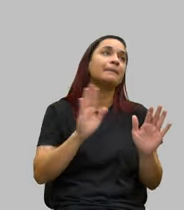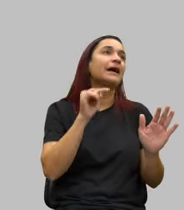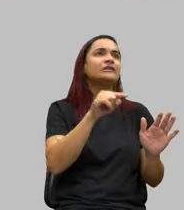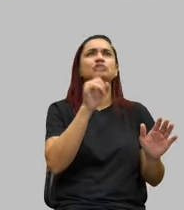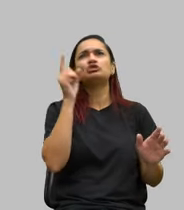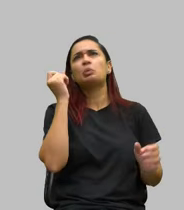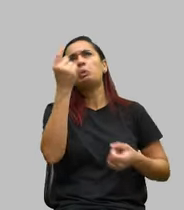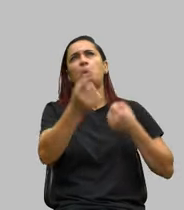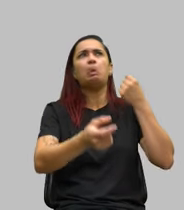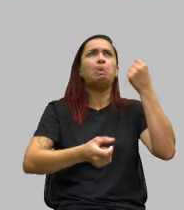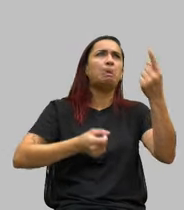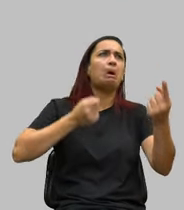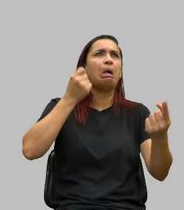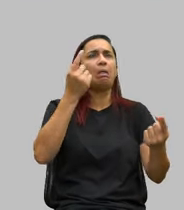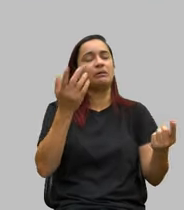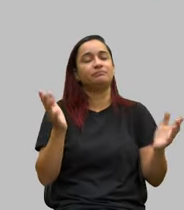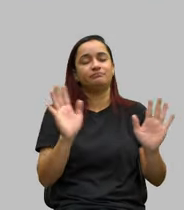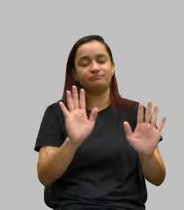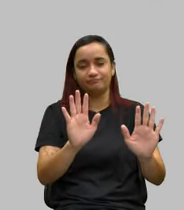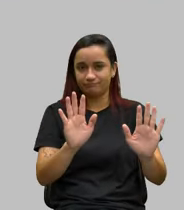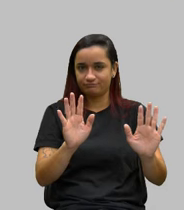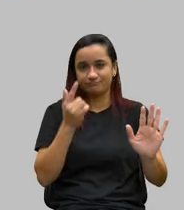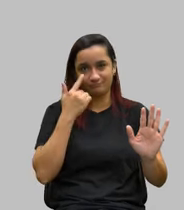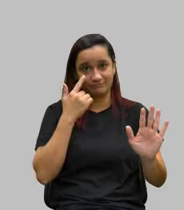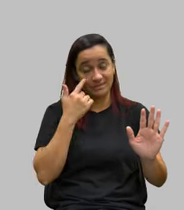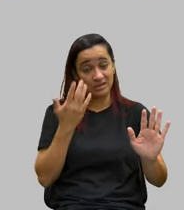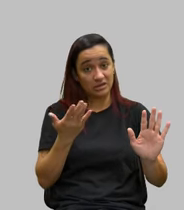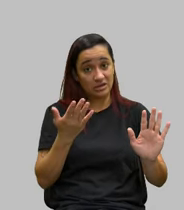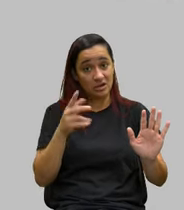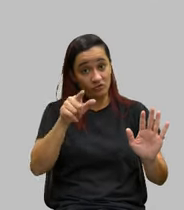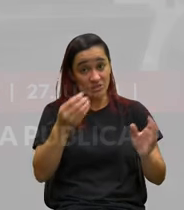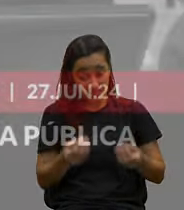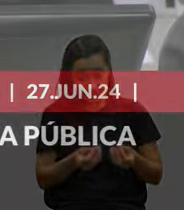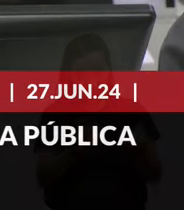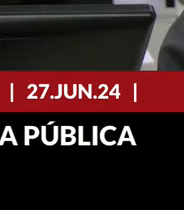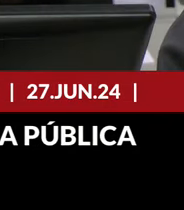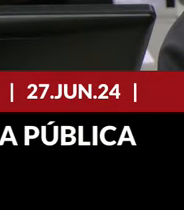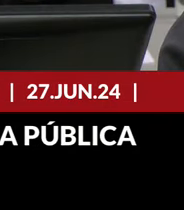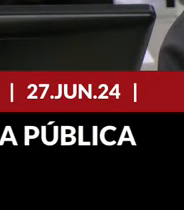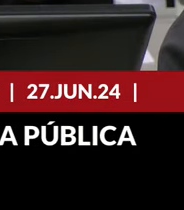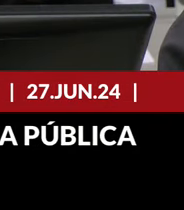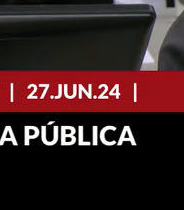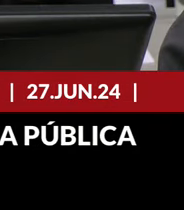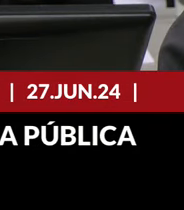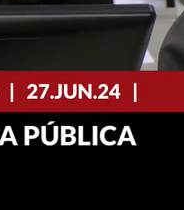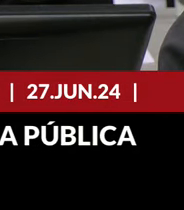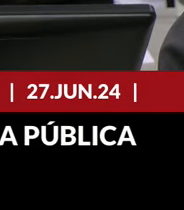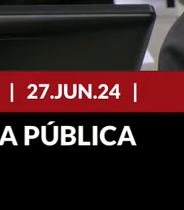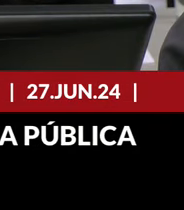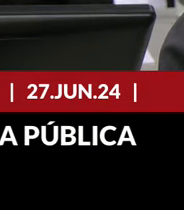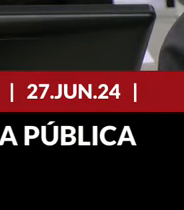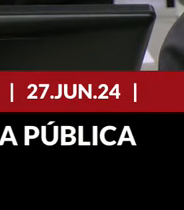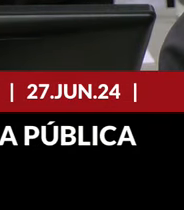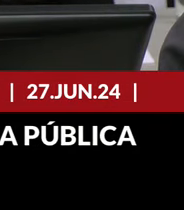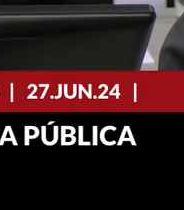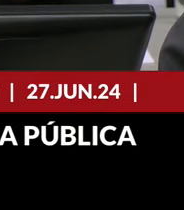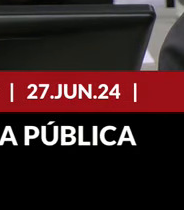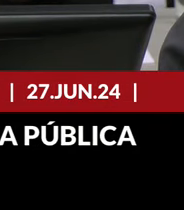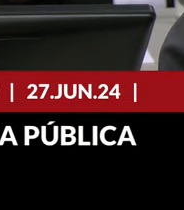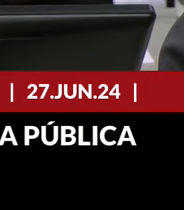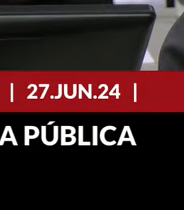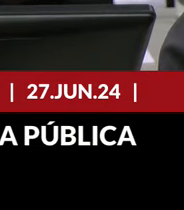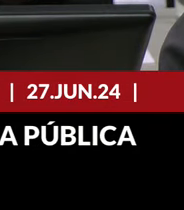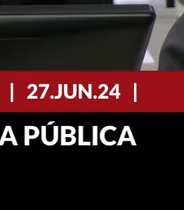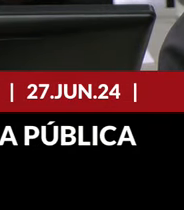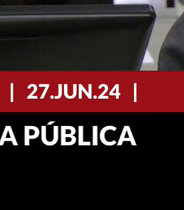de acontecer olha deixar um fós um isqueira entrar dentro de uma cela não tem nada razoável